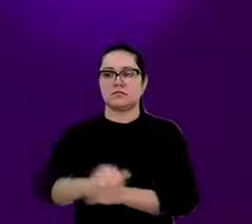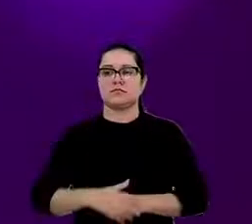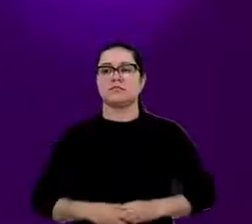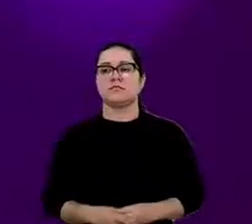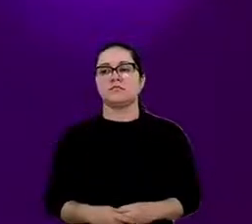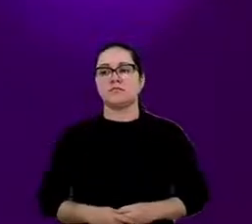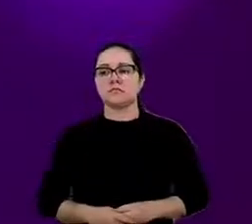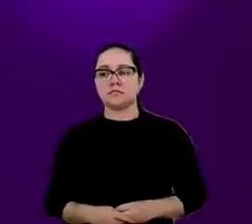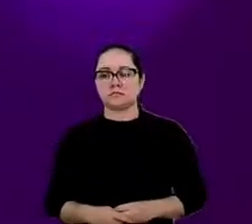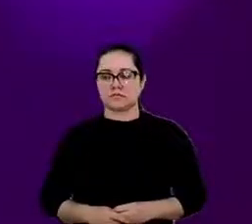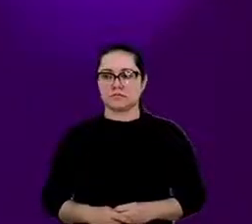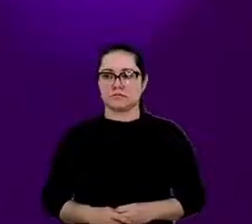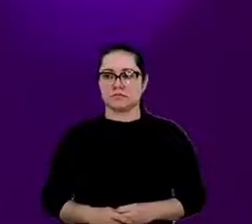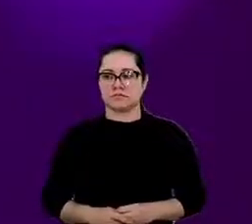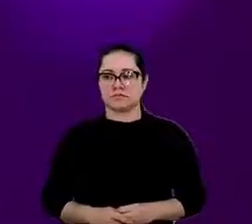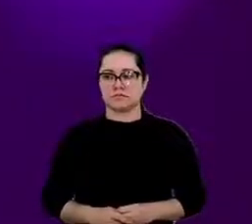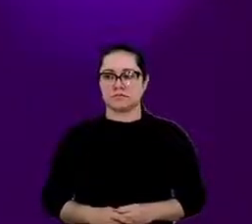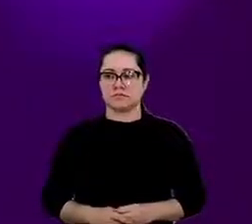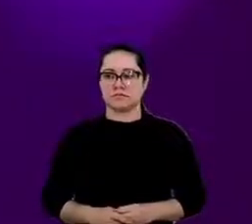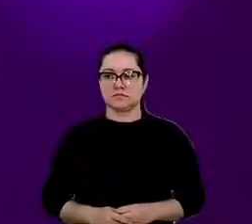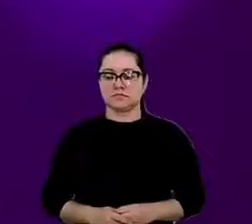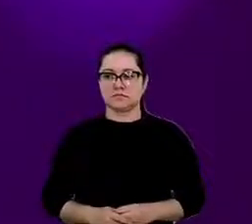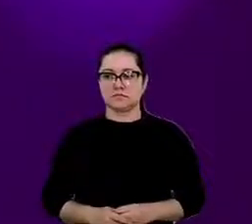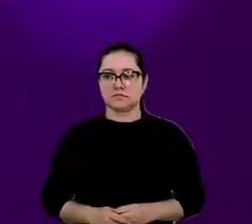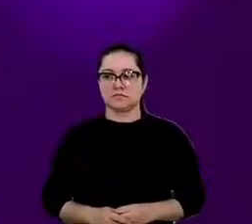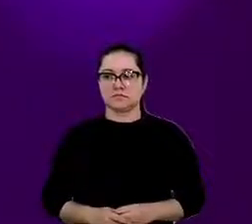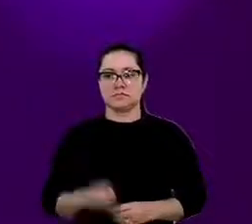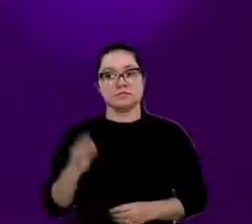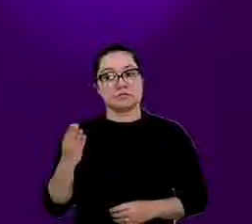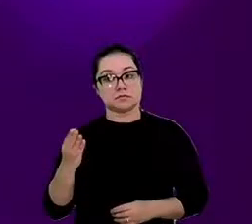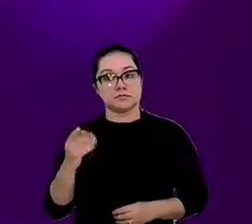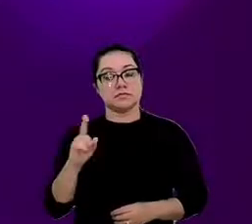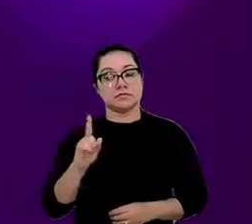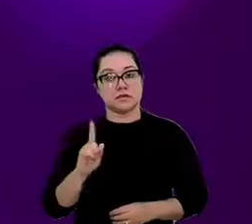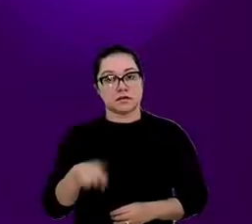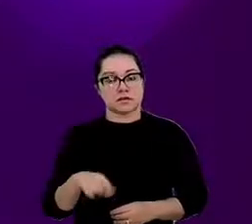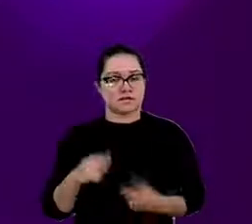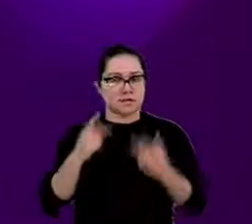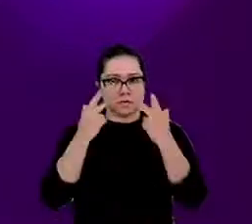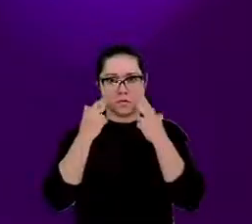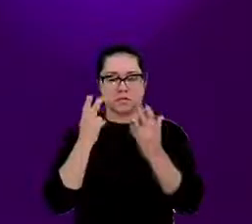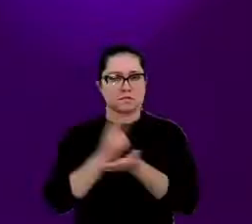da próstata na intervenção. Esse caso é um caso típico de indicação de